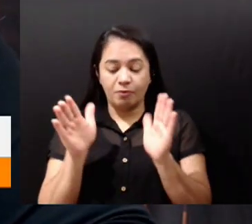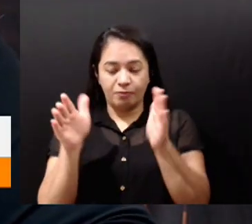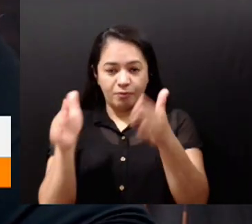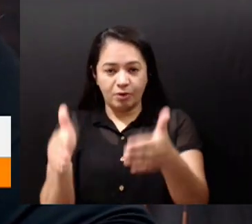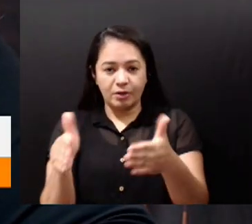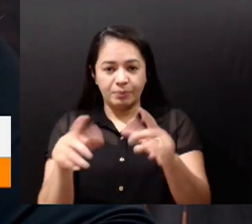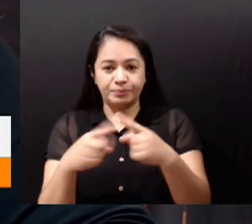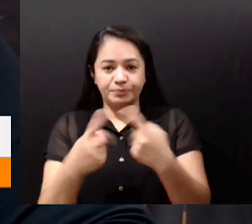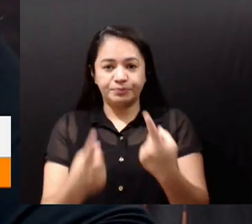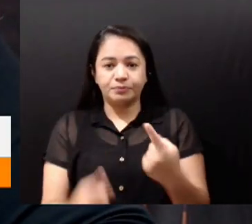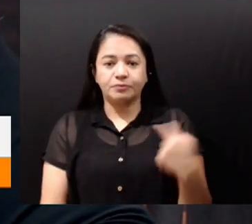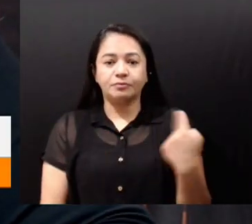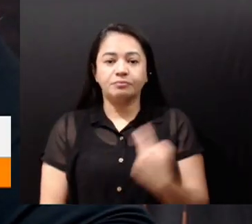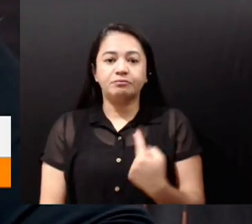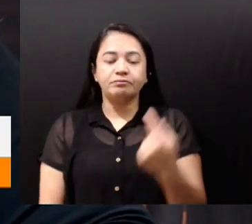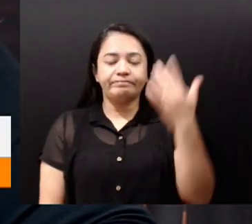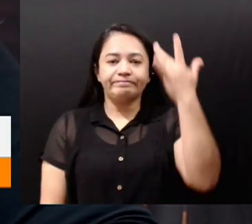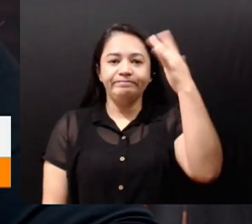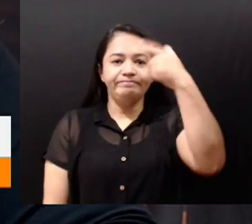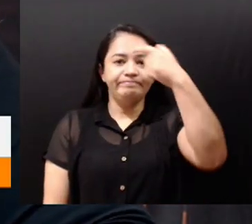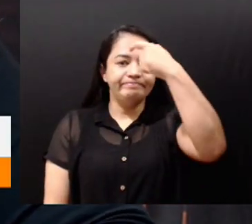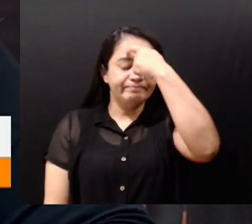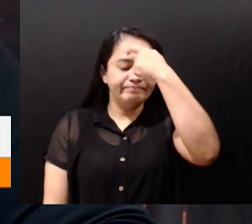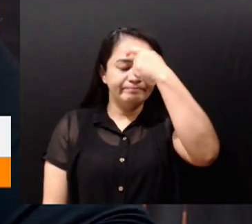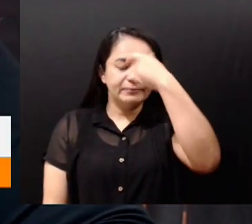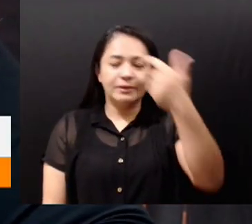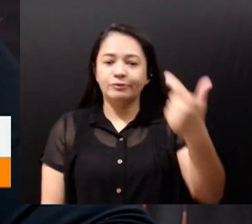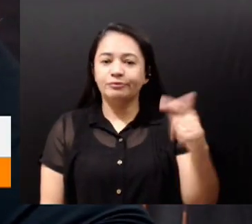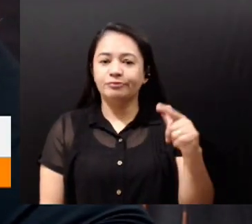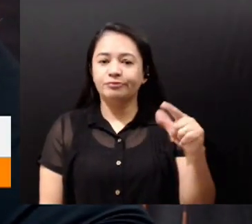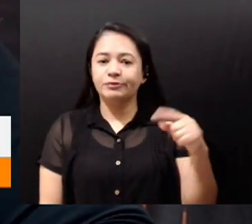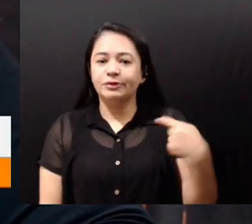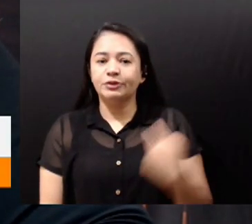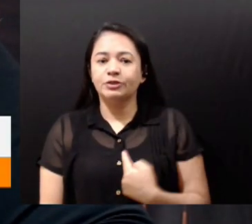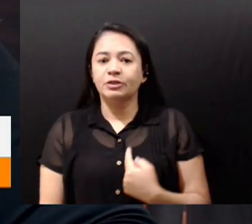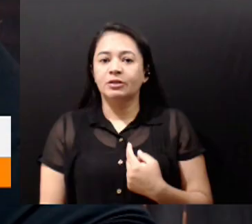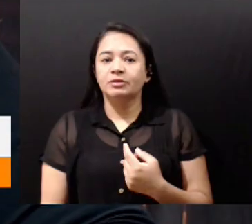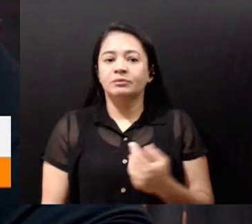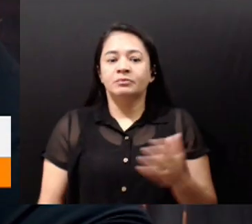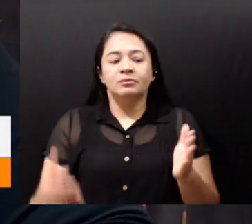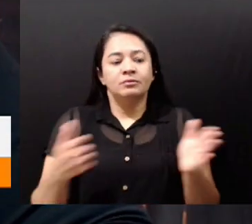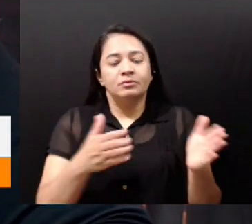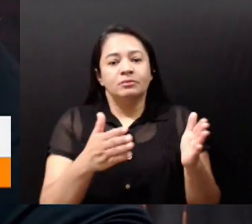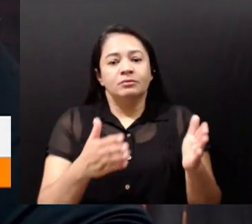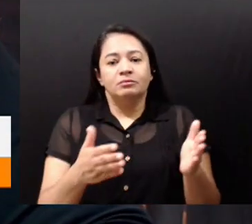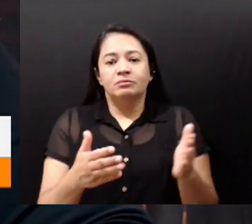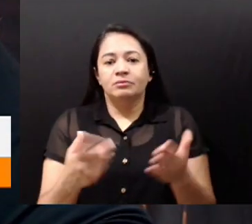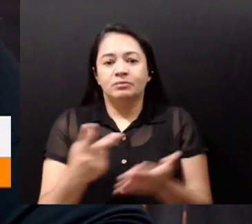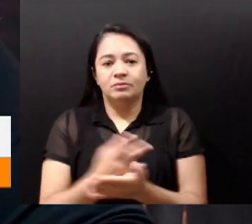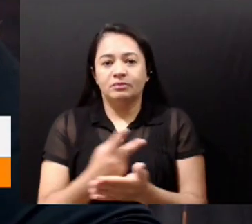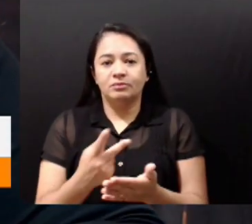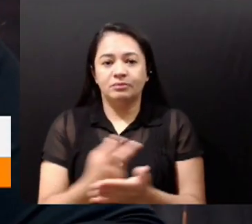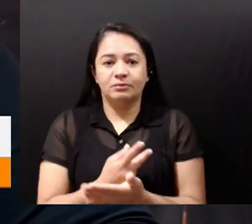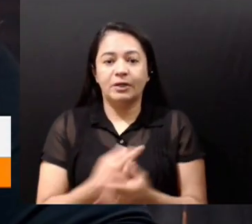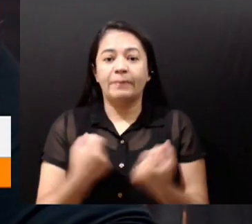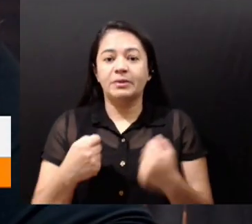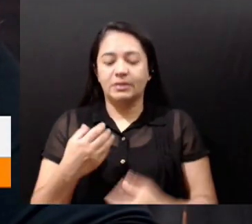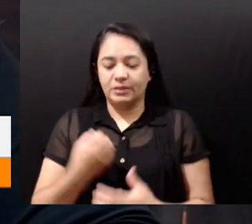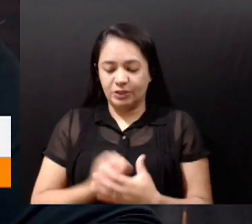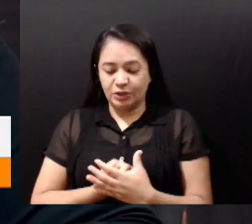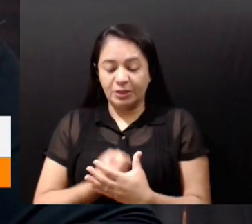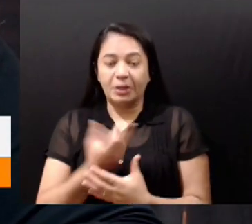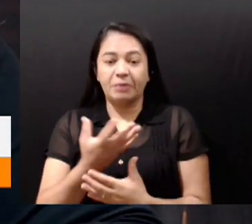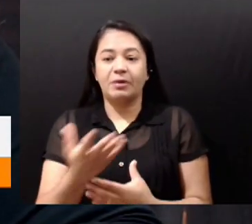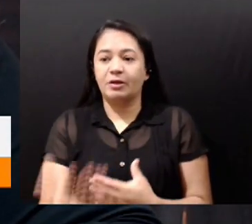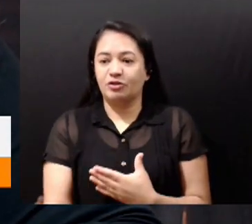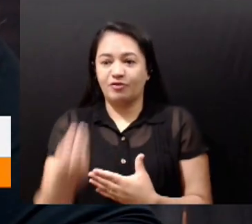ainda não tem essa consciência, a gente vai fazendo esse caminho de fora para dentro, né? Ao invés de ser de dentro para fora, e vai